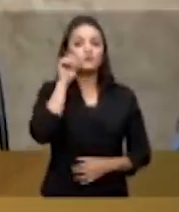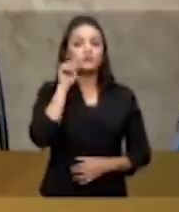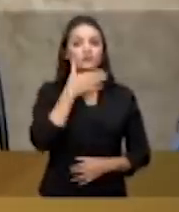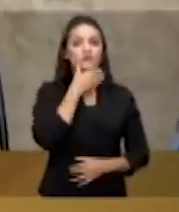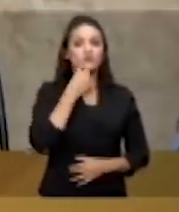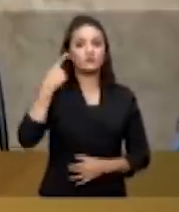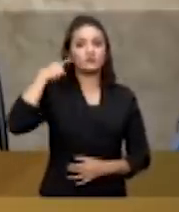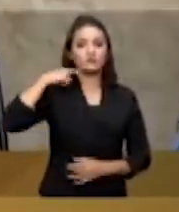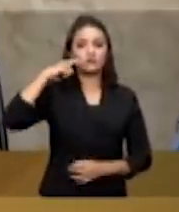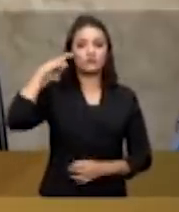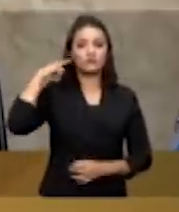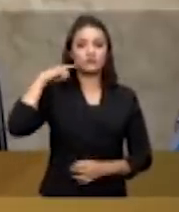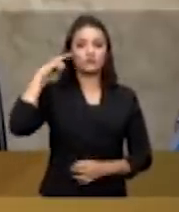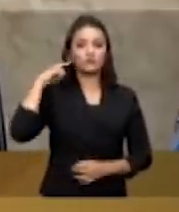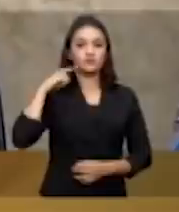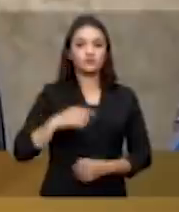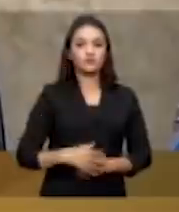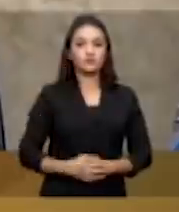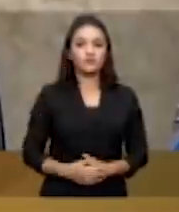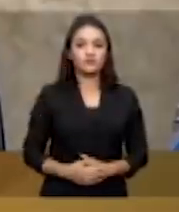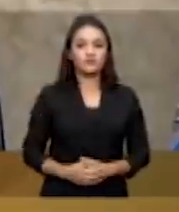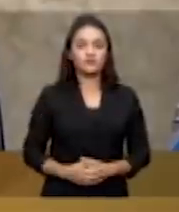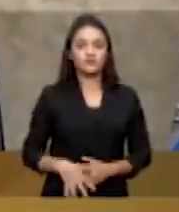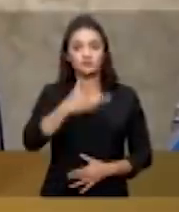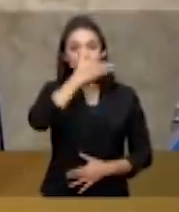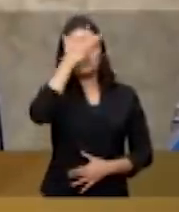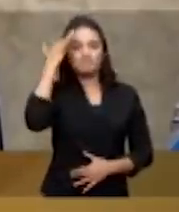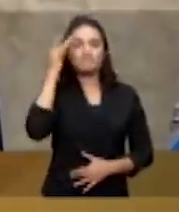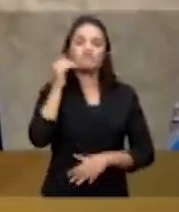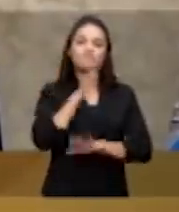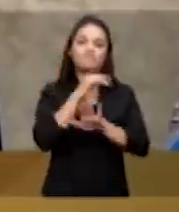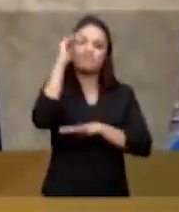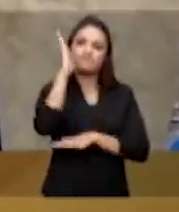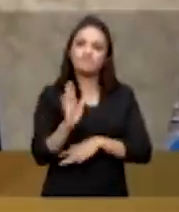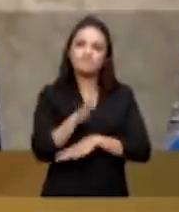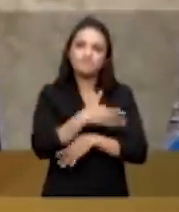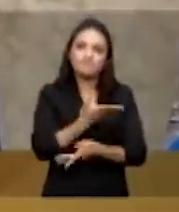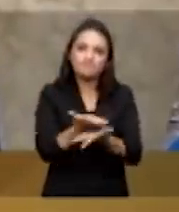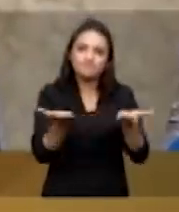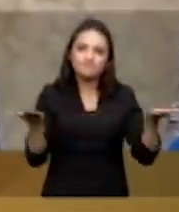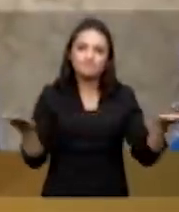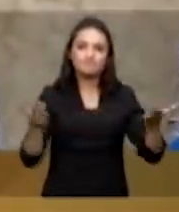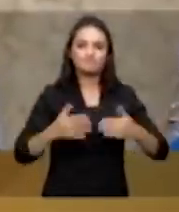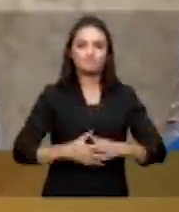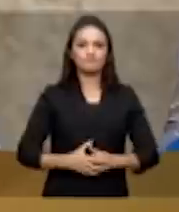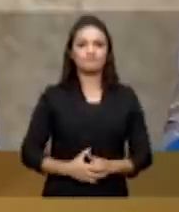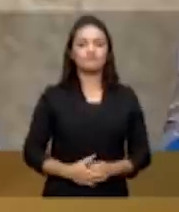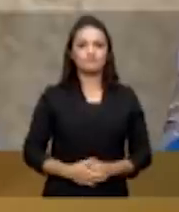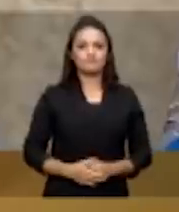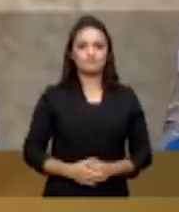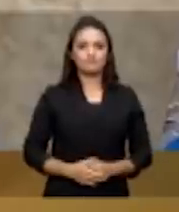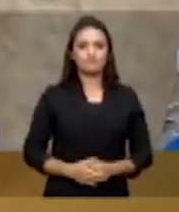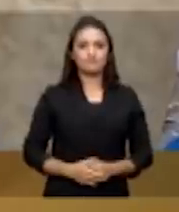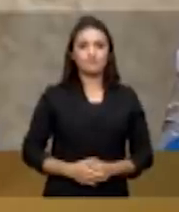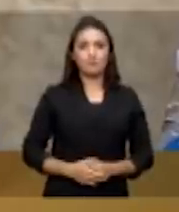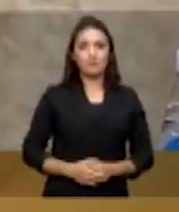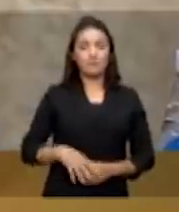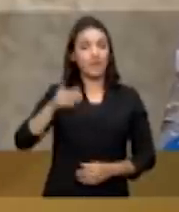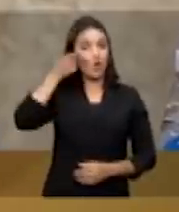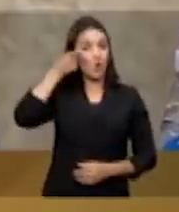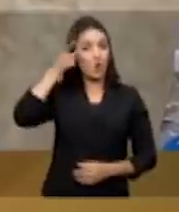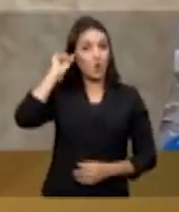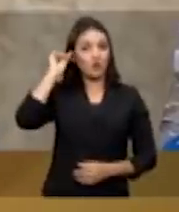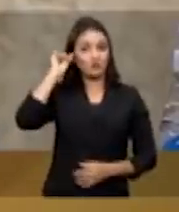advogadas e advogados, cidadãos brasileiros, o Brasil comemorou na data